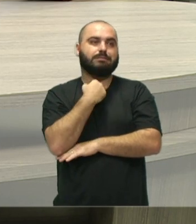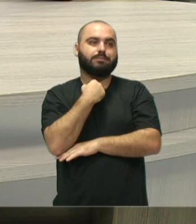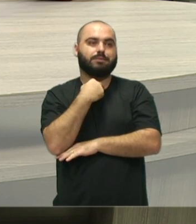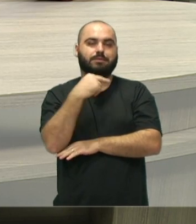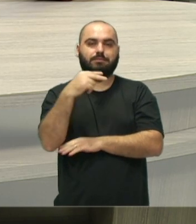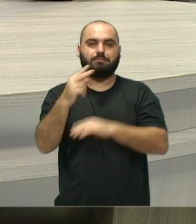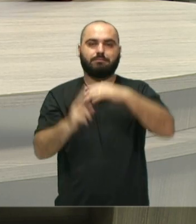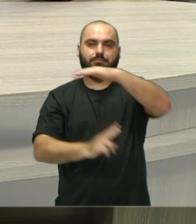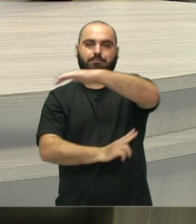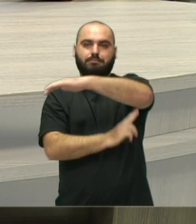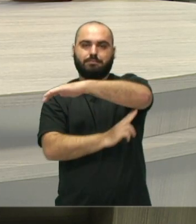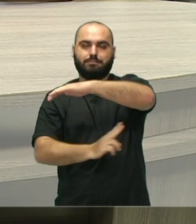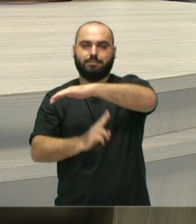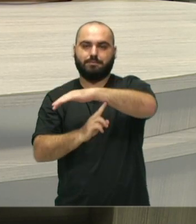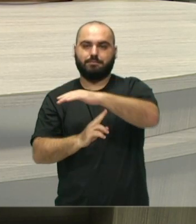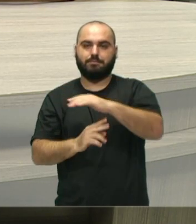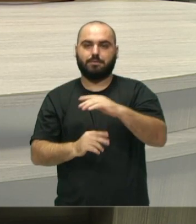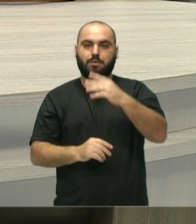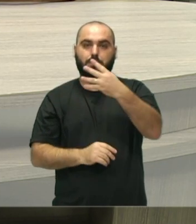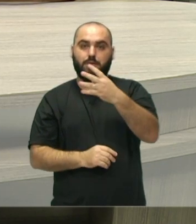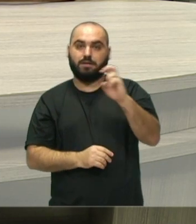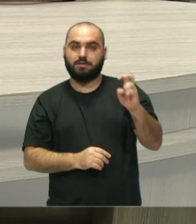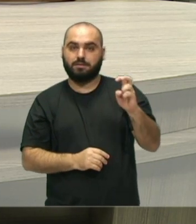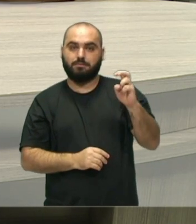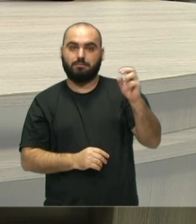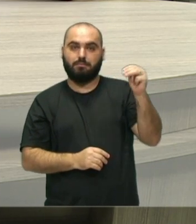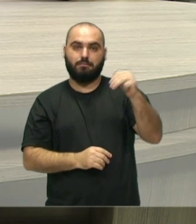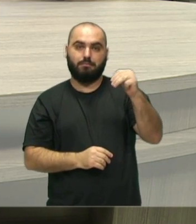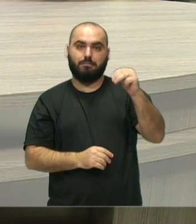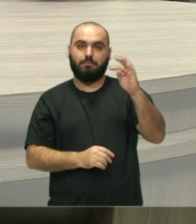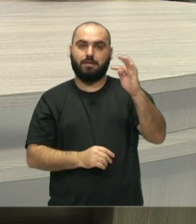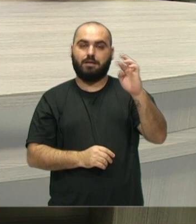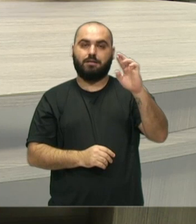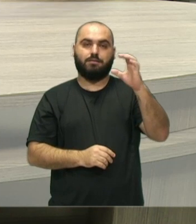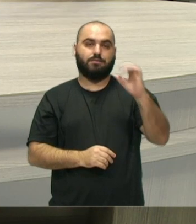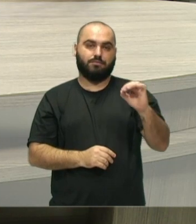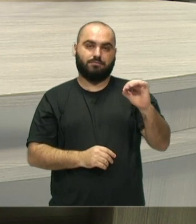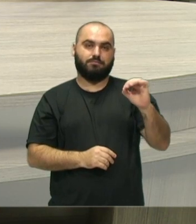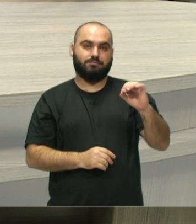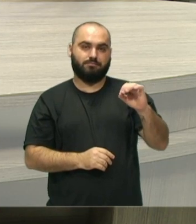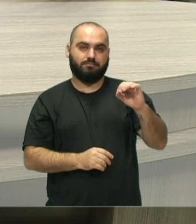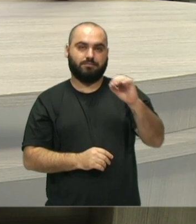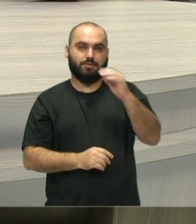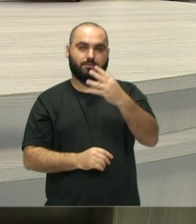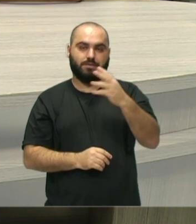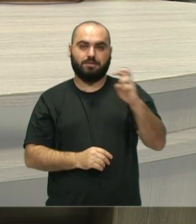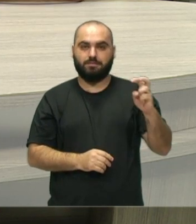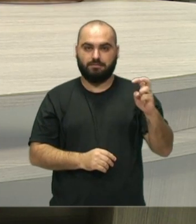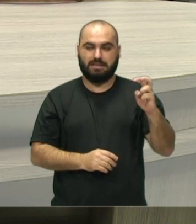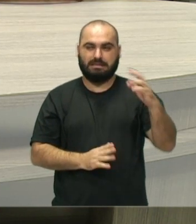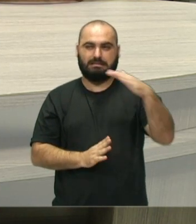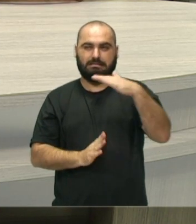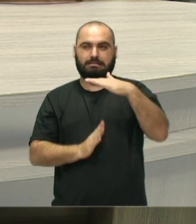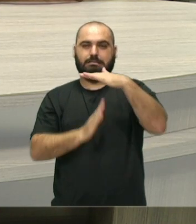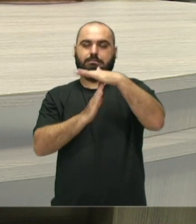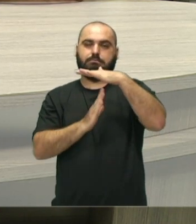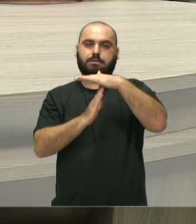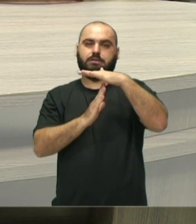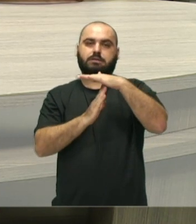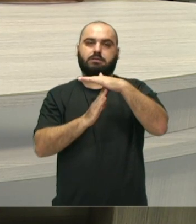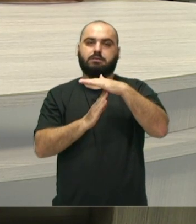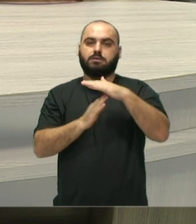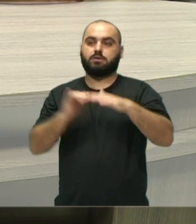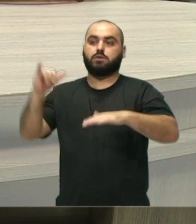com altura menor do que 45 metros, que é o limite que o aeroporto permitiria uma ponte aqui na nossa